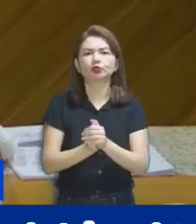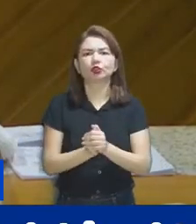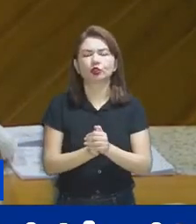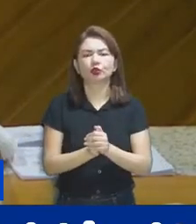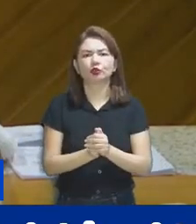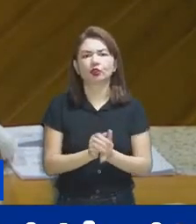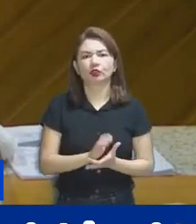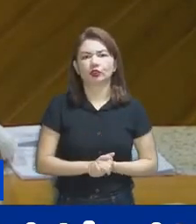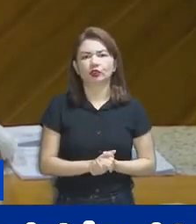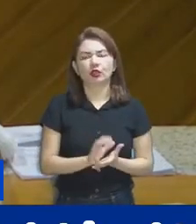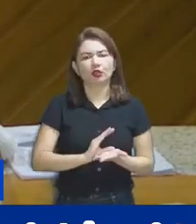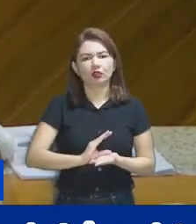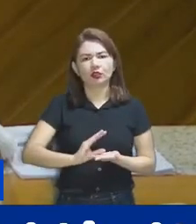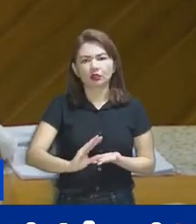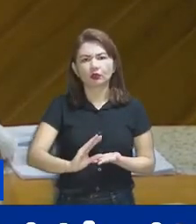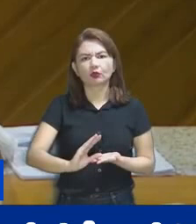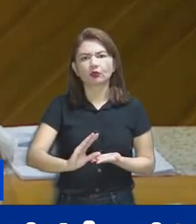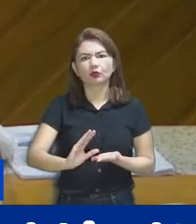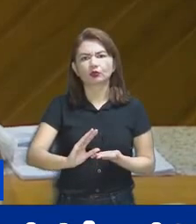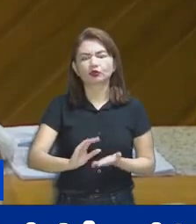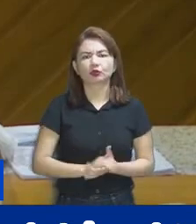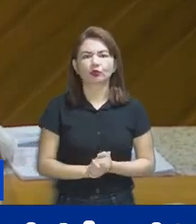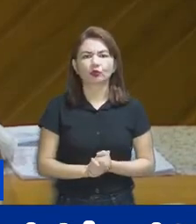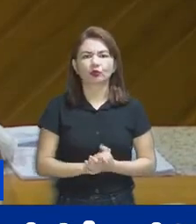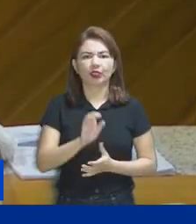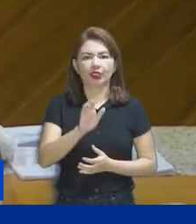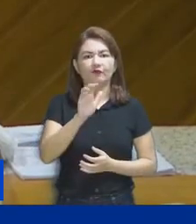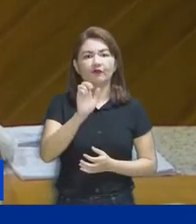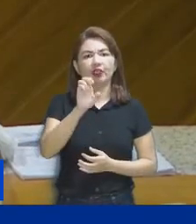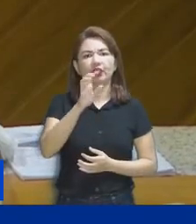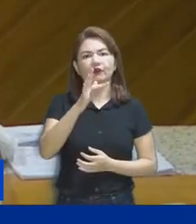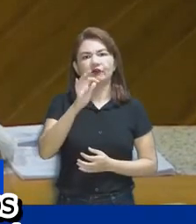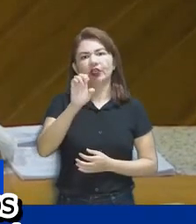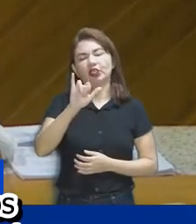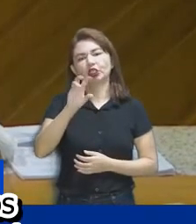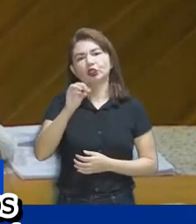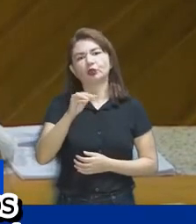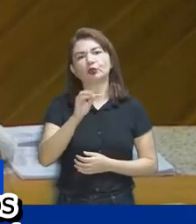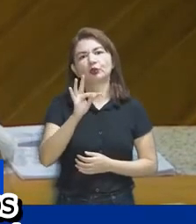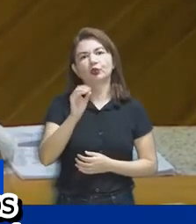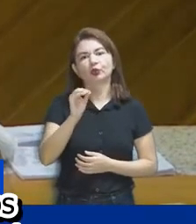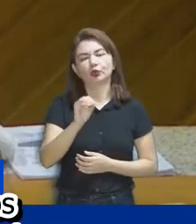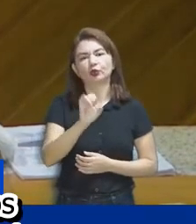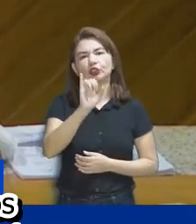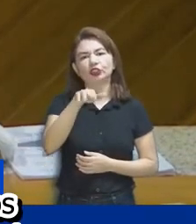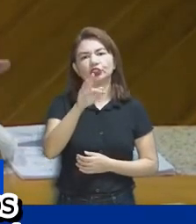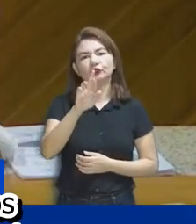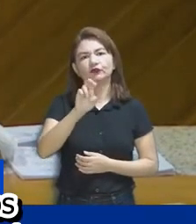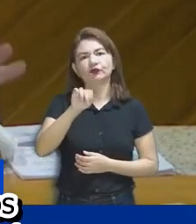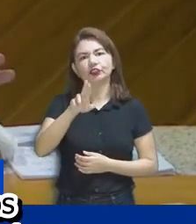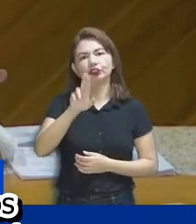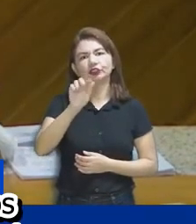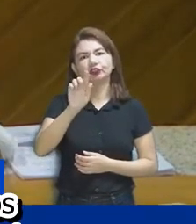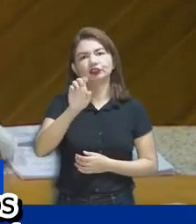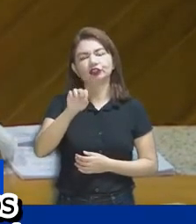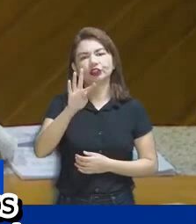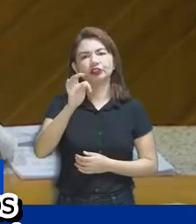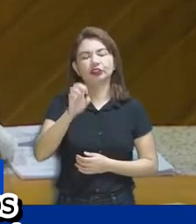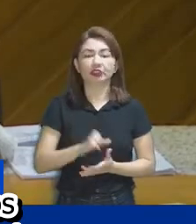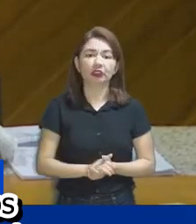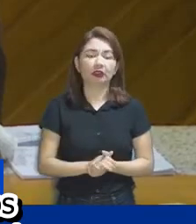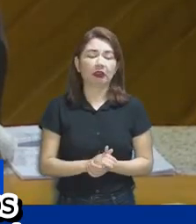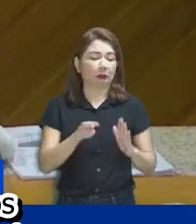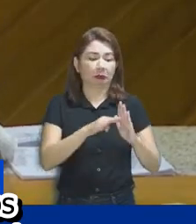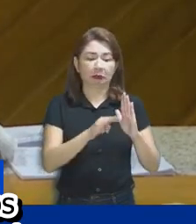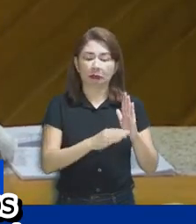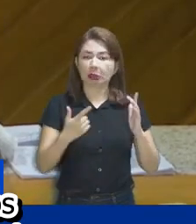com efeitos infringentes nos termos do voto da juíza relatora. Neste pares, não havendo outros processos, resta-me declarar encerrada, desejando